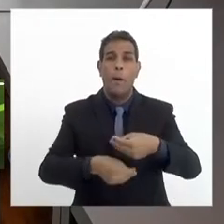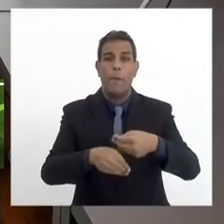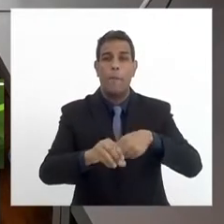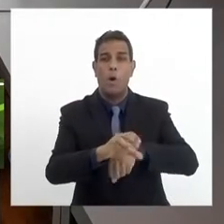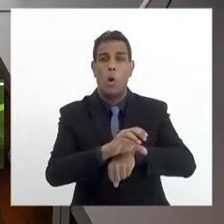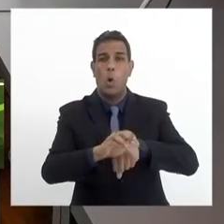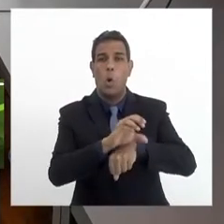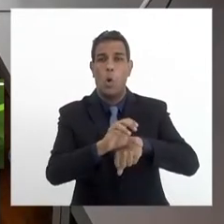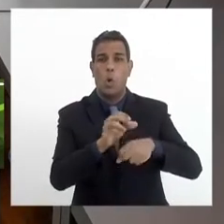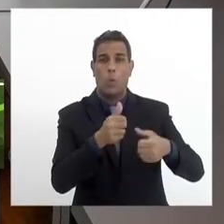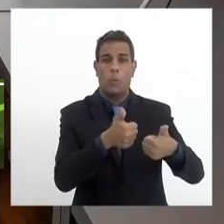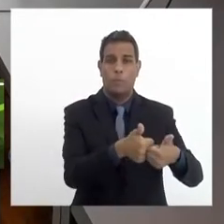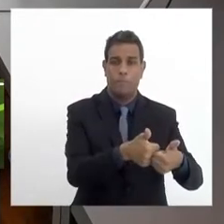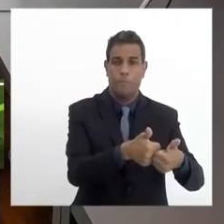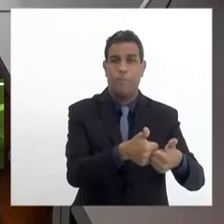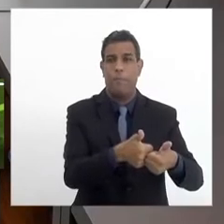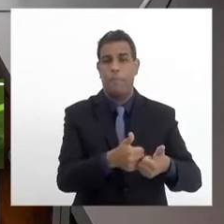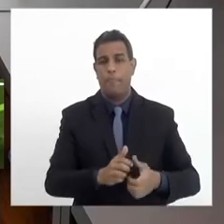constitucionalidade.